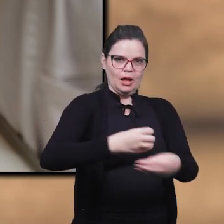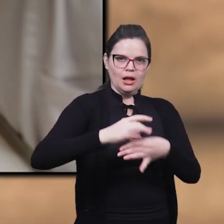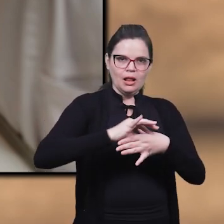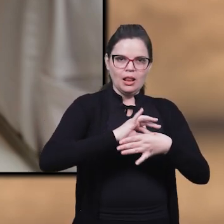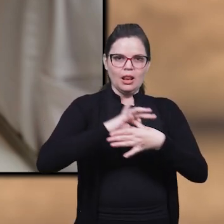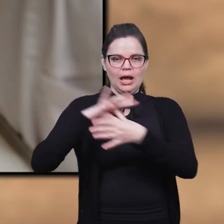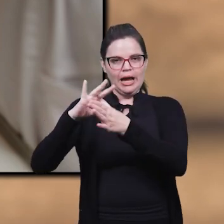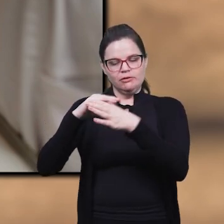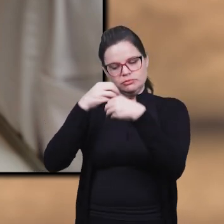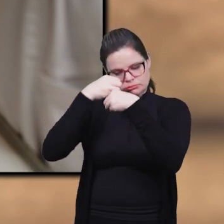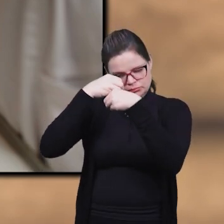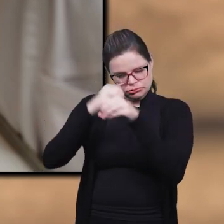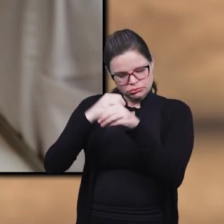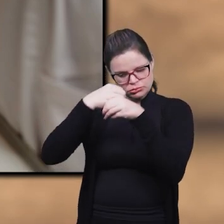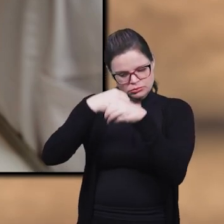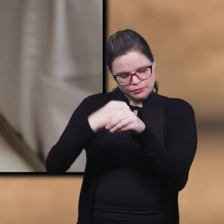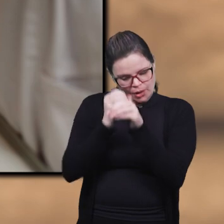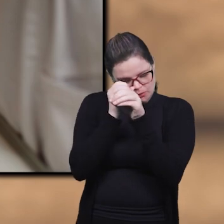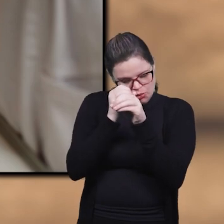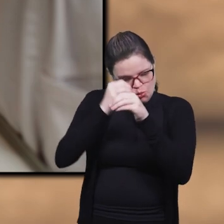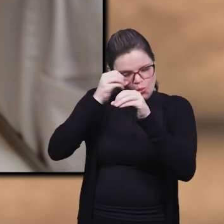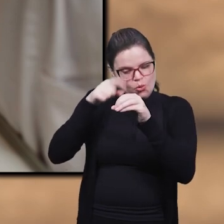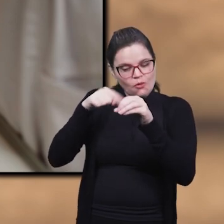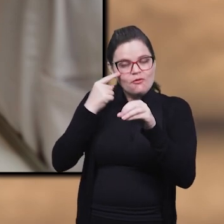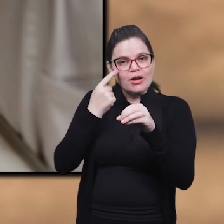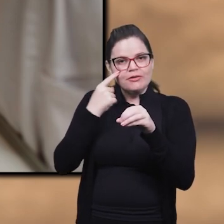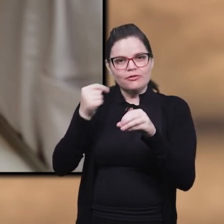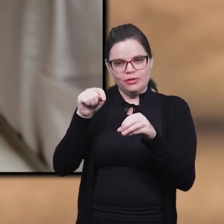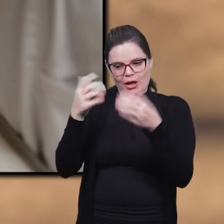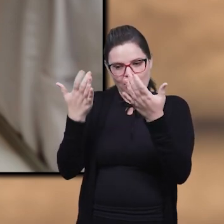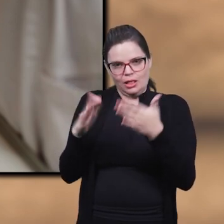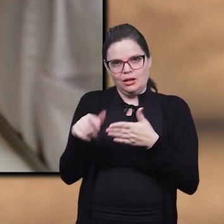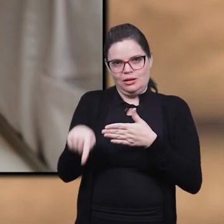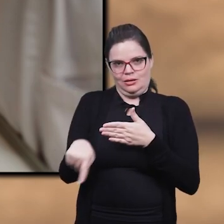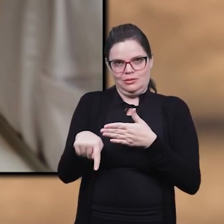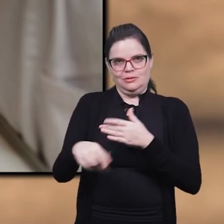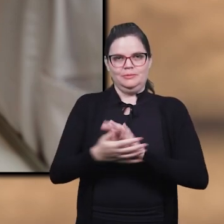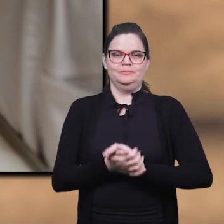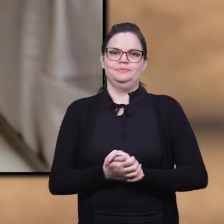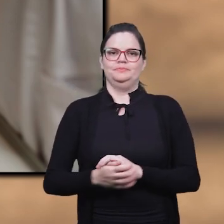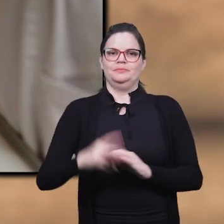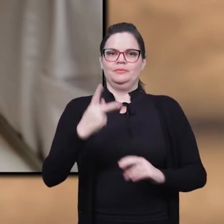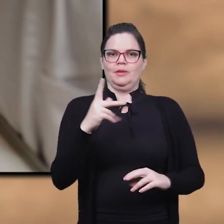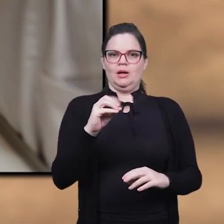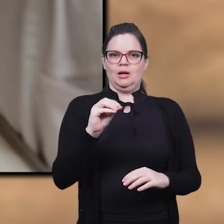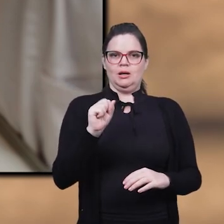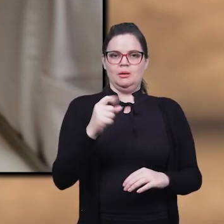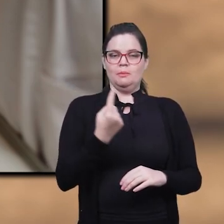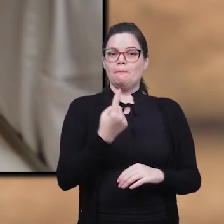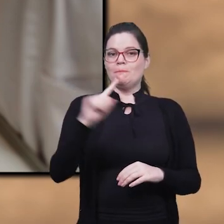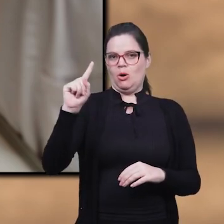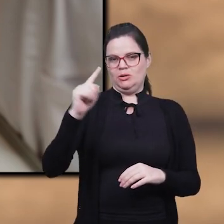feita pela análise de amostra em laboratório. Glicemia